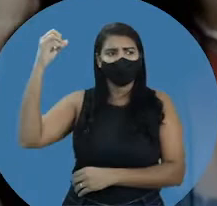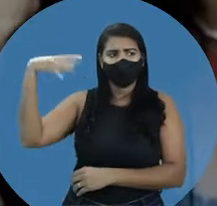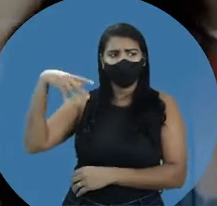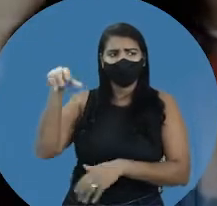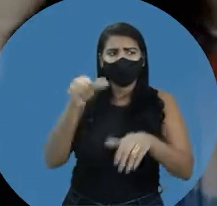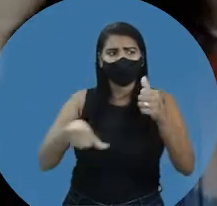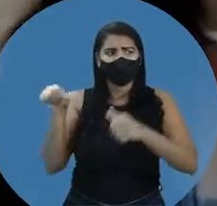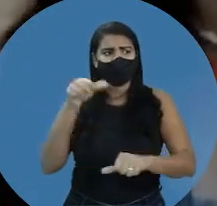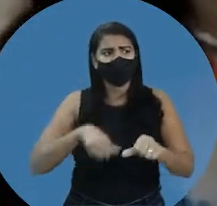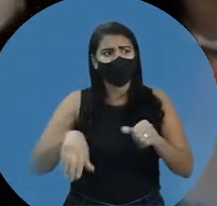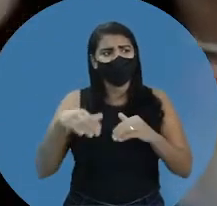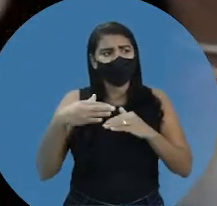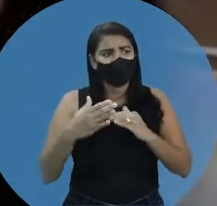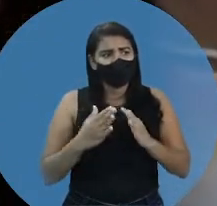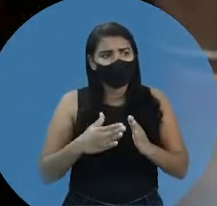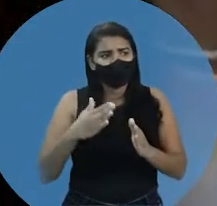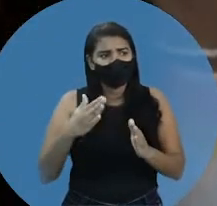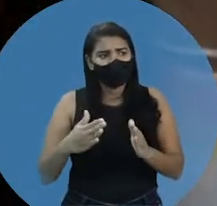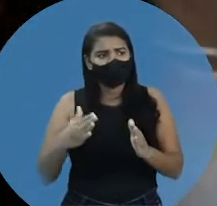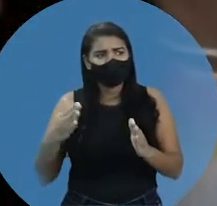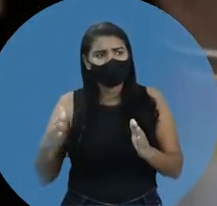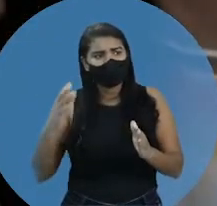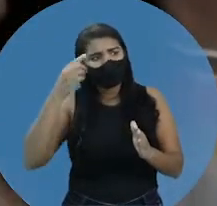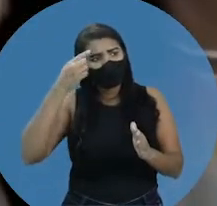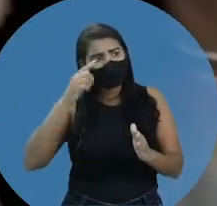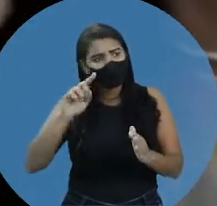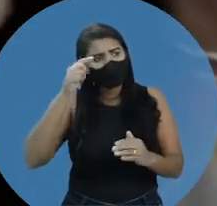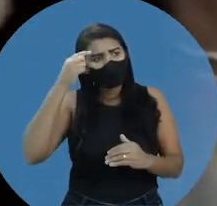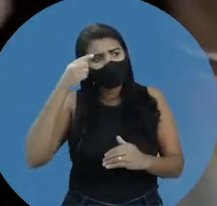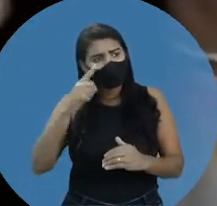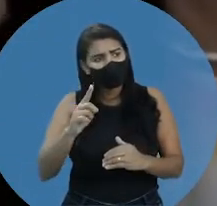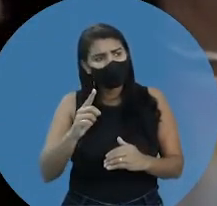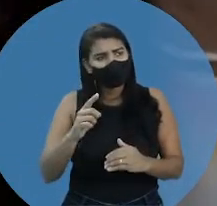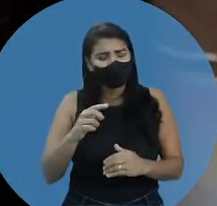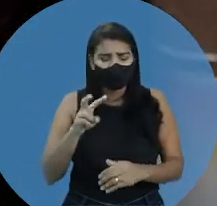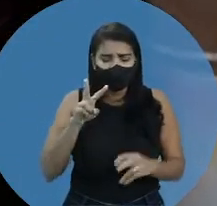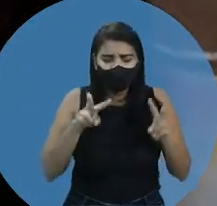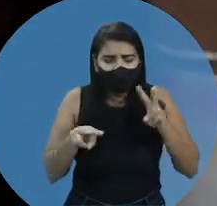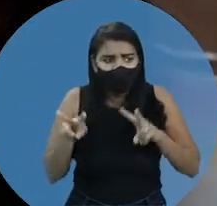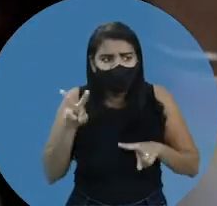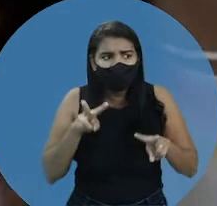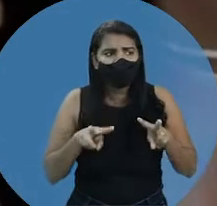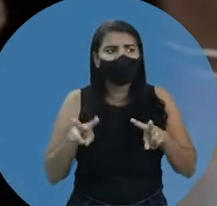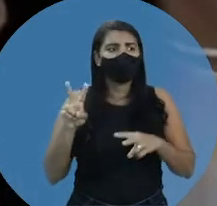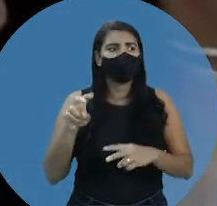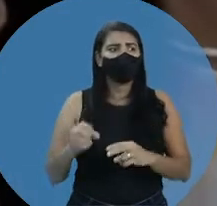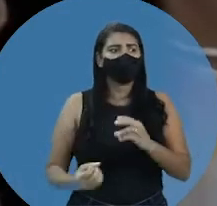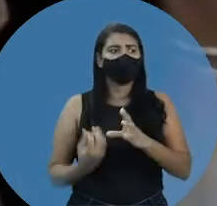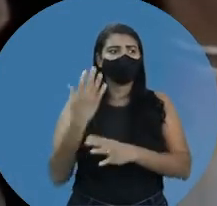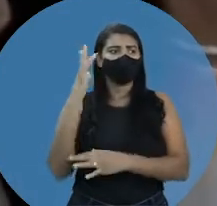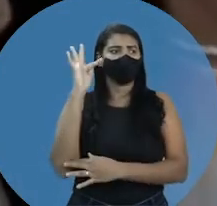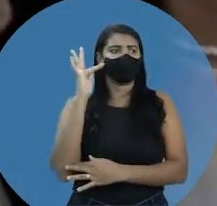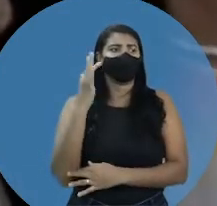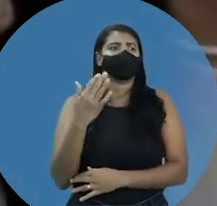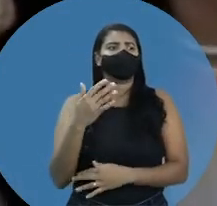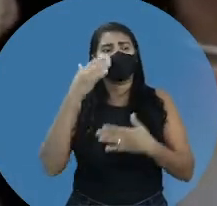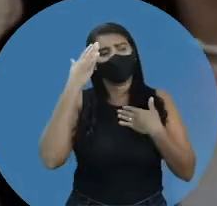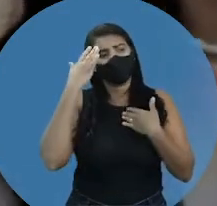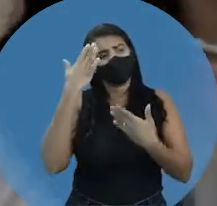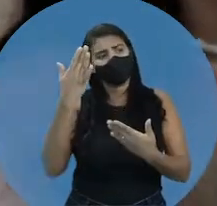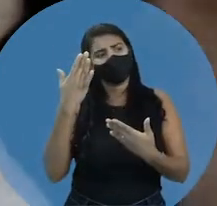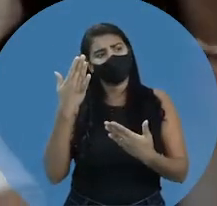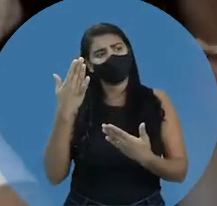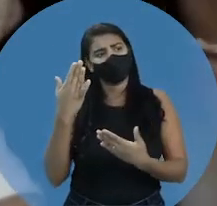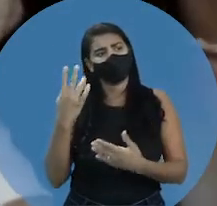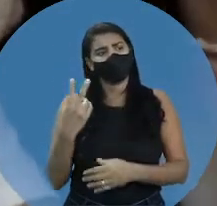o processo, né? Dia após dia, né? Para ver como era a evolução das plantas. Né? Então, eu gostaria de agradecer aos dois